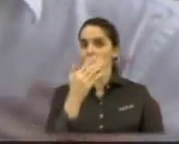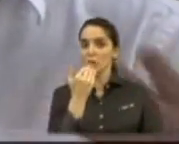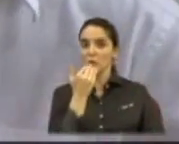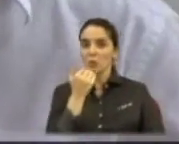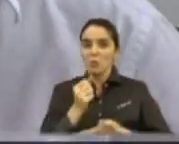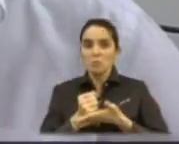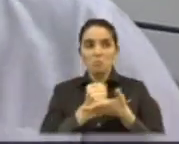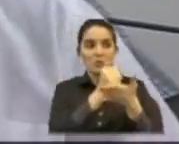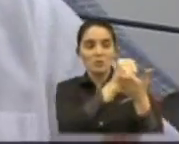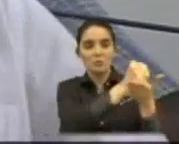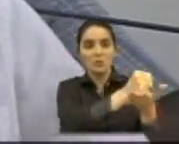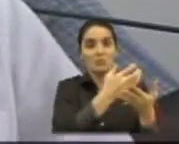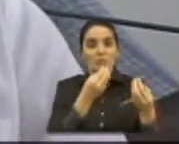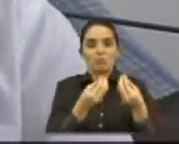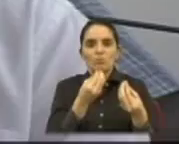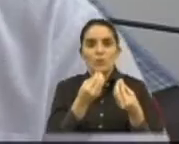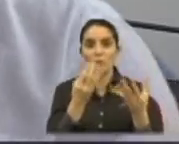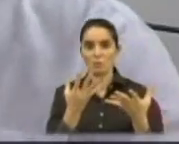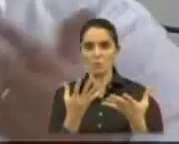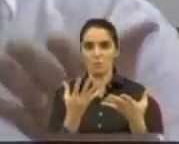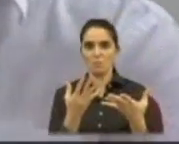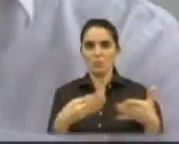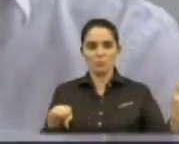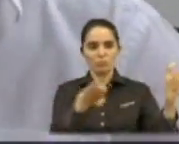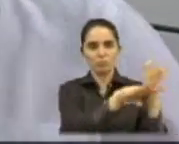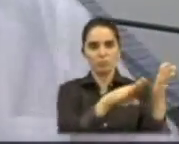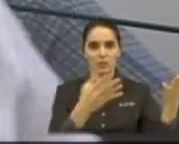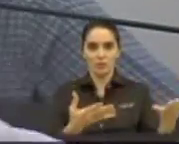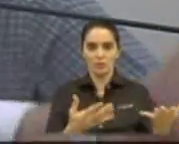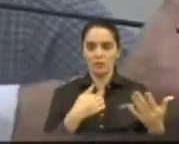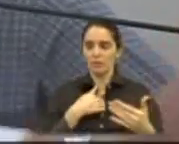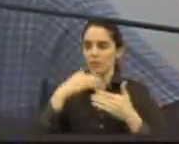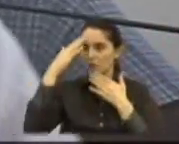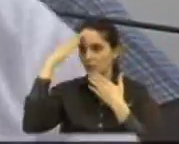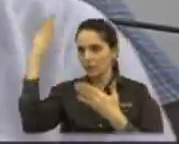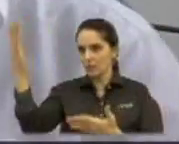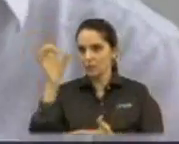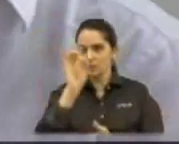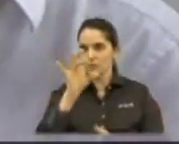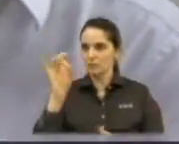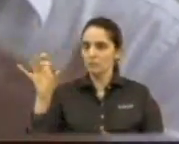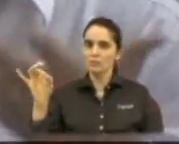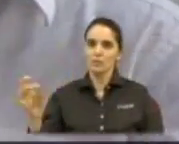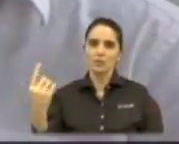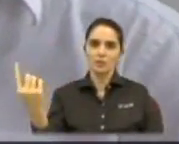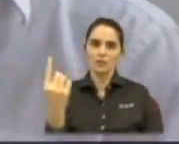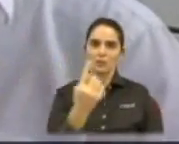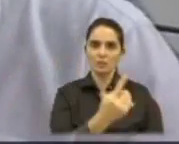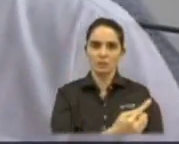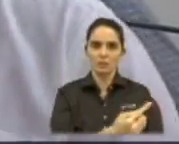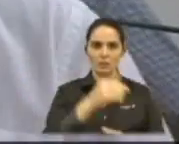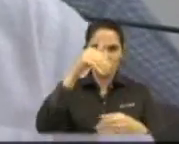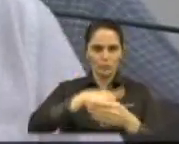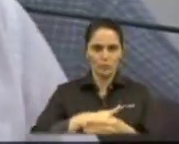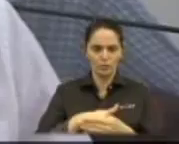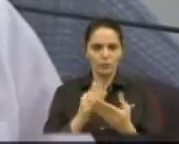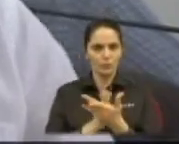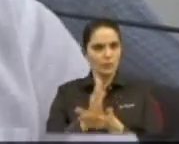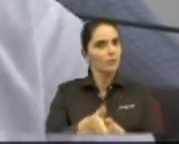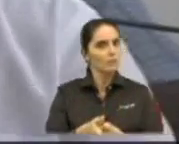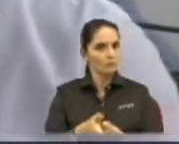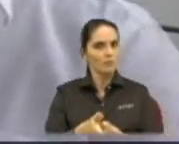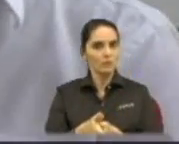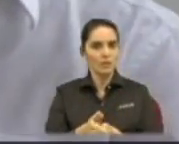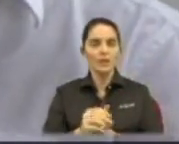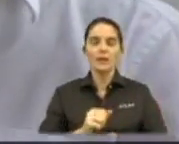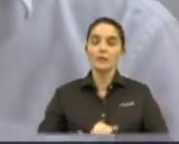lá, só. Então, senhor presidente, é importante, agradeço a cada um dos nobres pares por ter votado favorável a